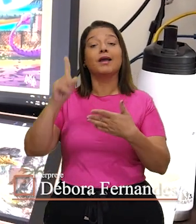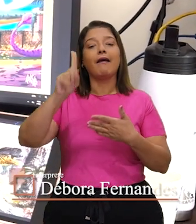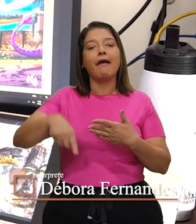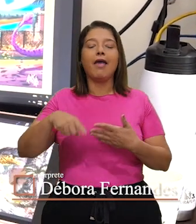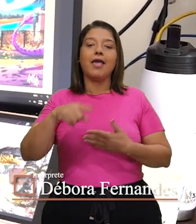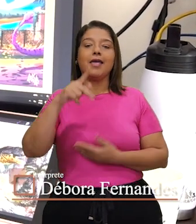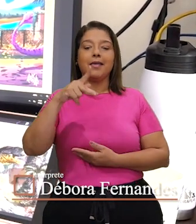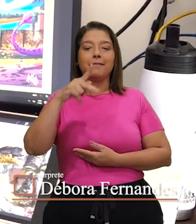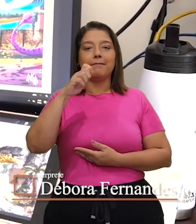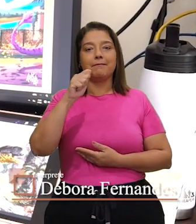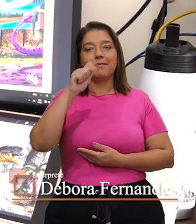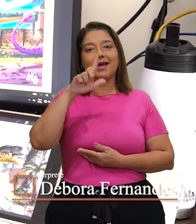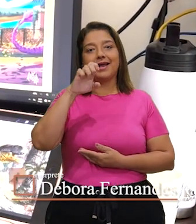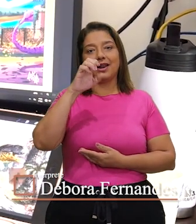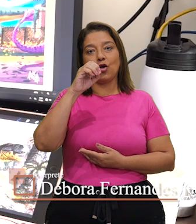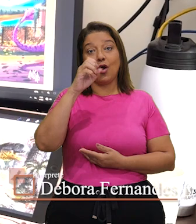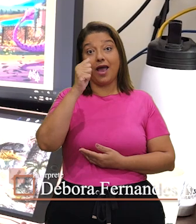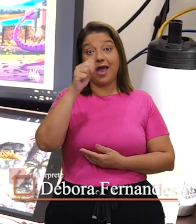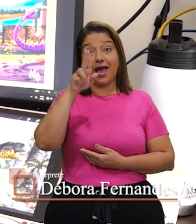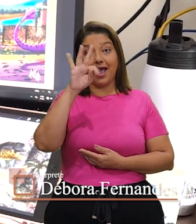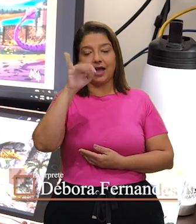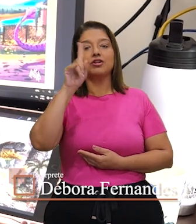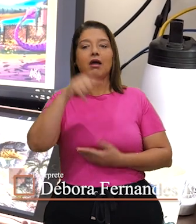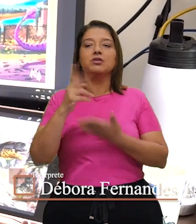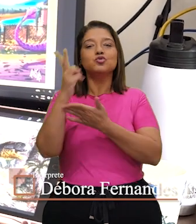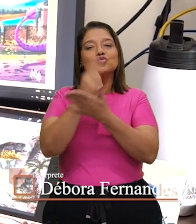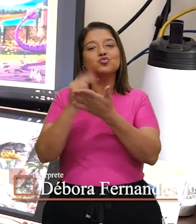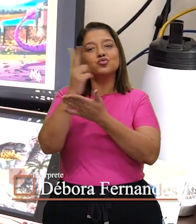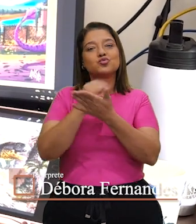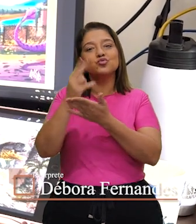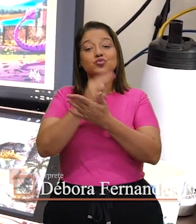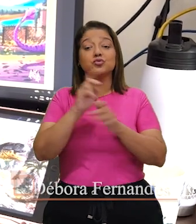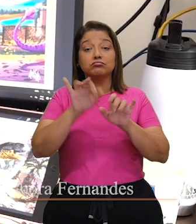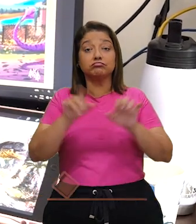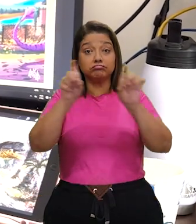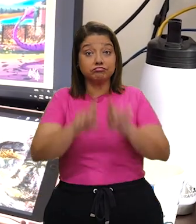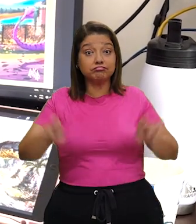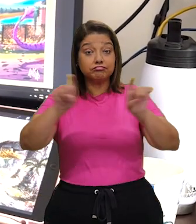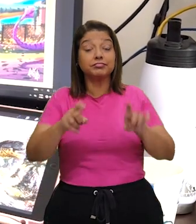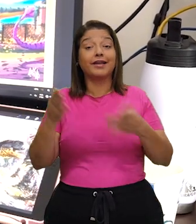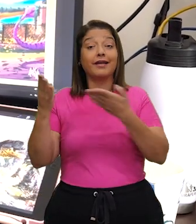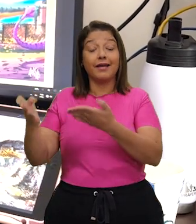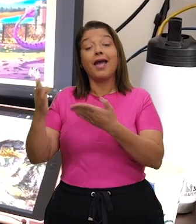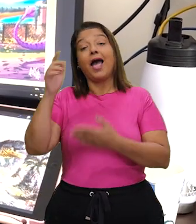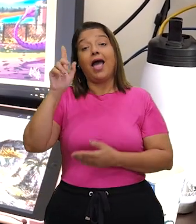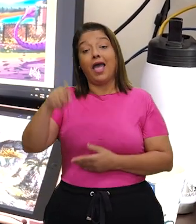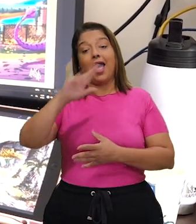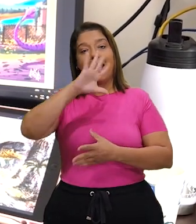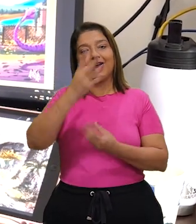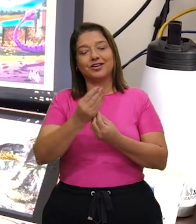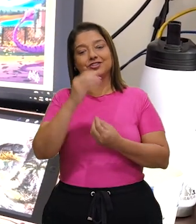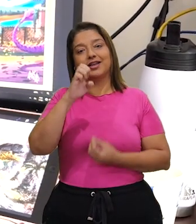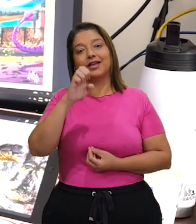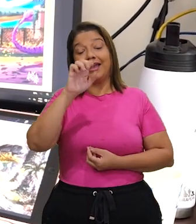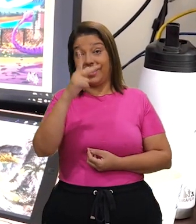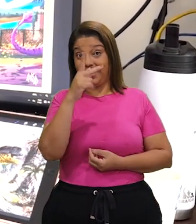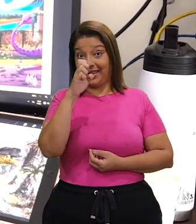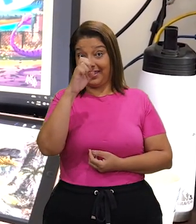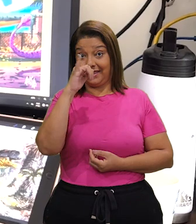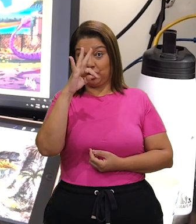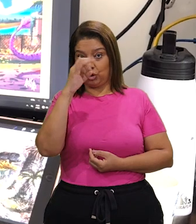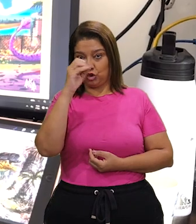paleoarte e ilustração digital com artista Eitor de Sá Eitor vai falar da sua relação com o